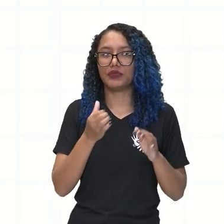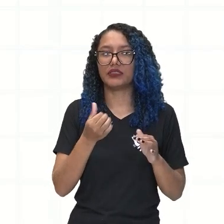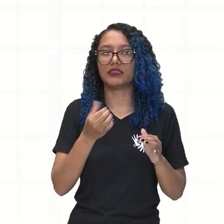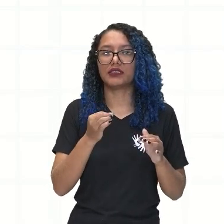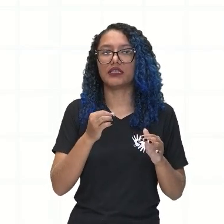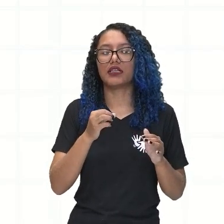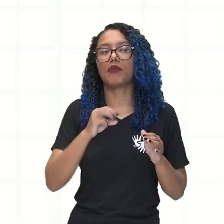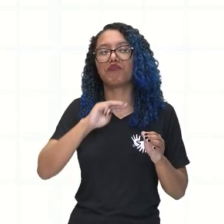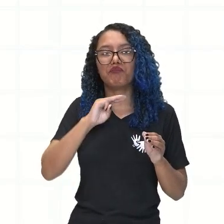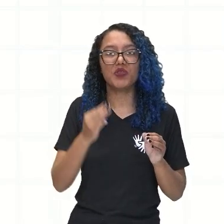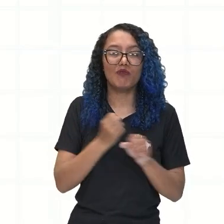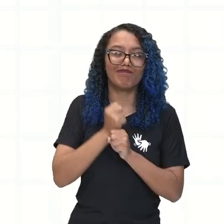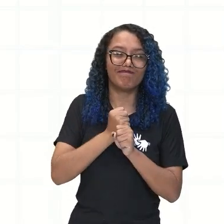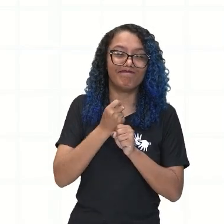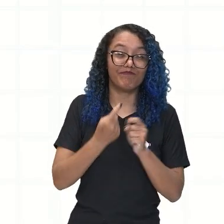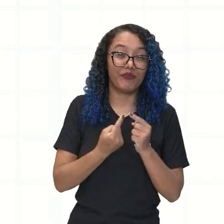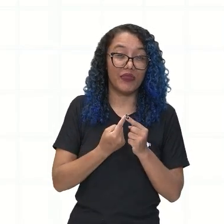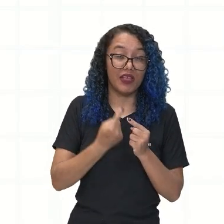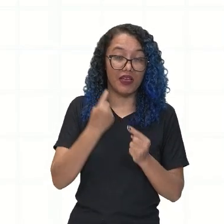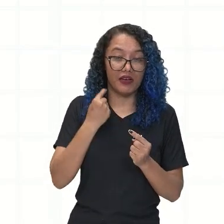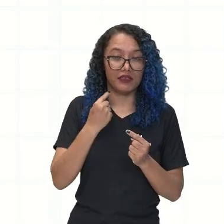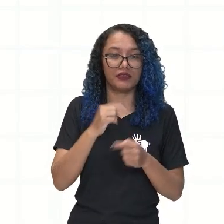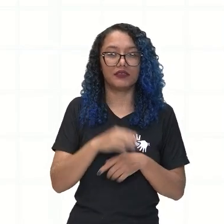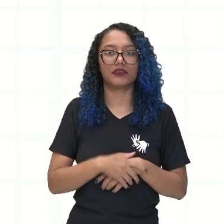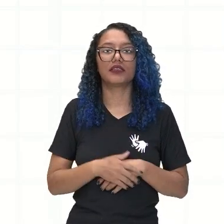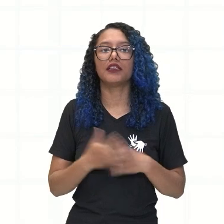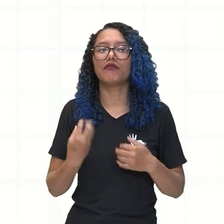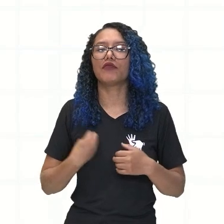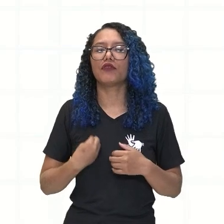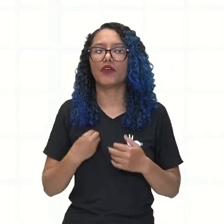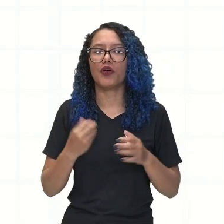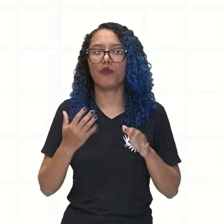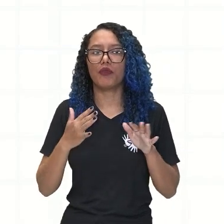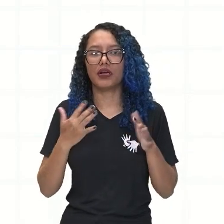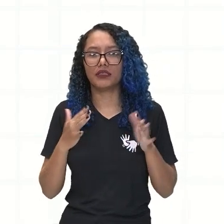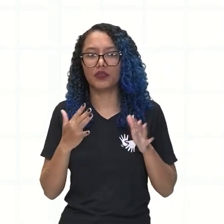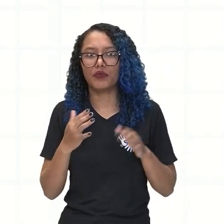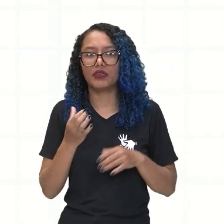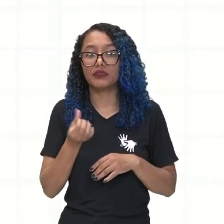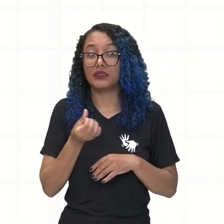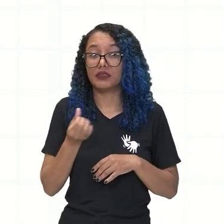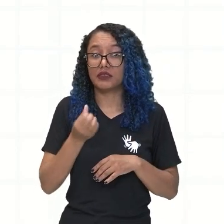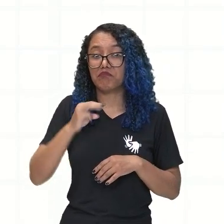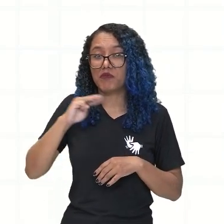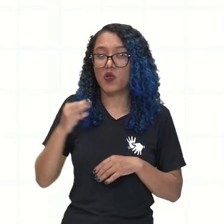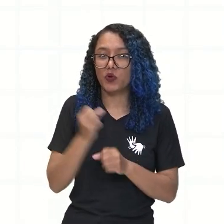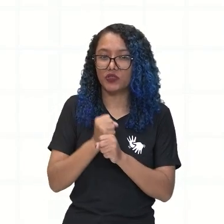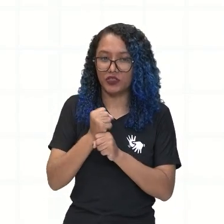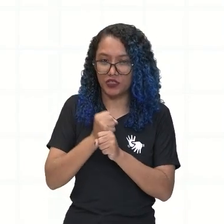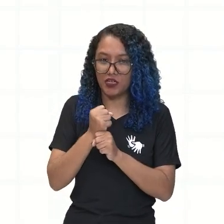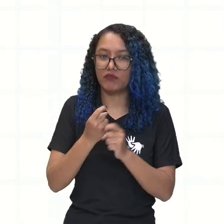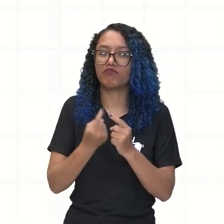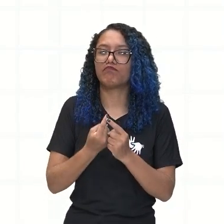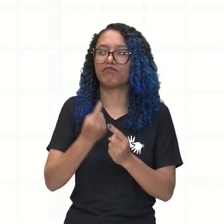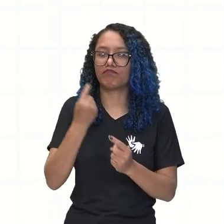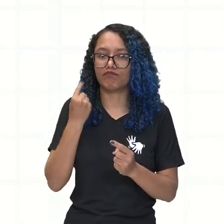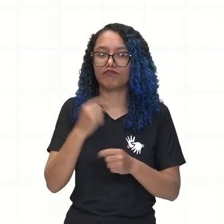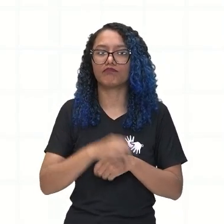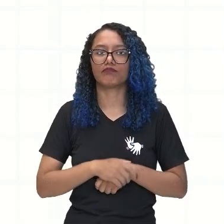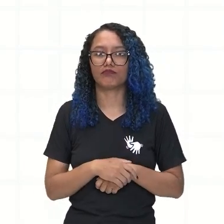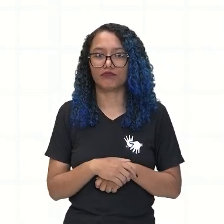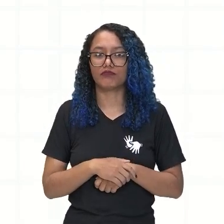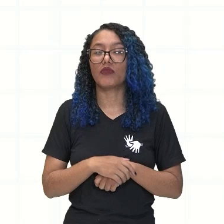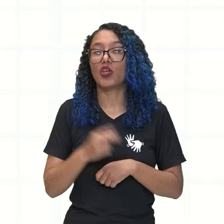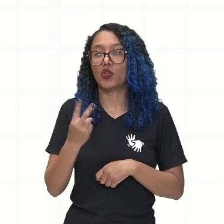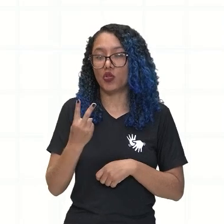anos. Eles viveram até aproximadamente 2,5 milhões de anos atrás. Mais informações, olha só, como eles trazem mais informações